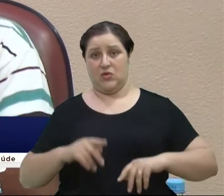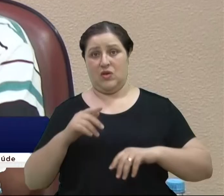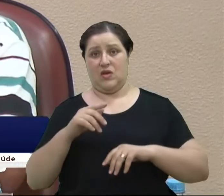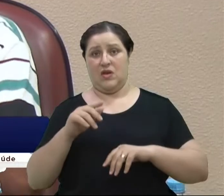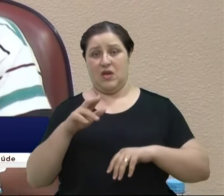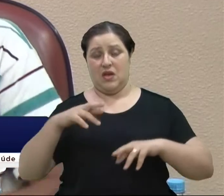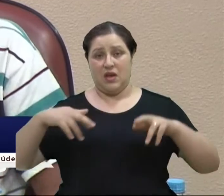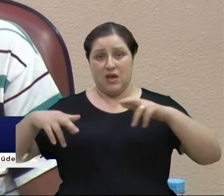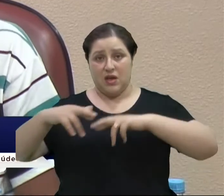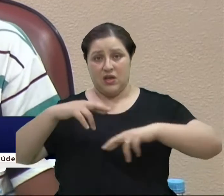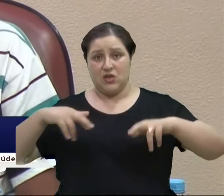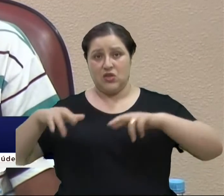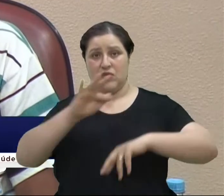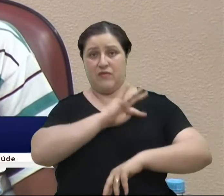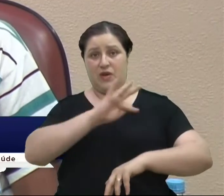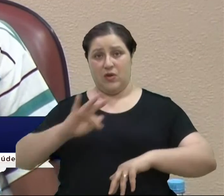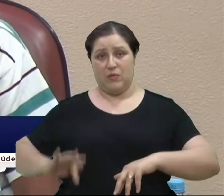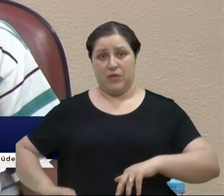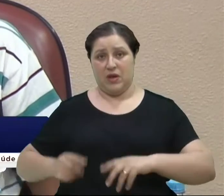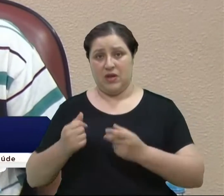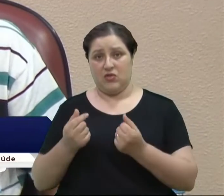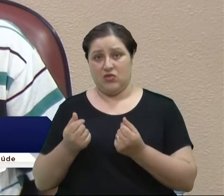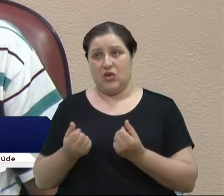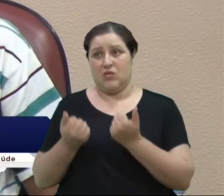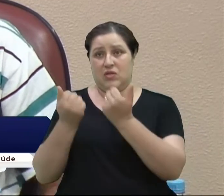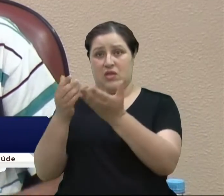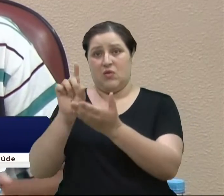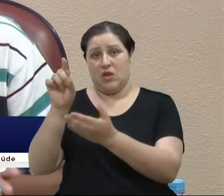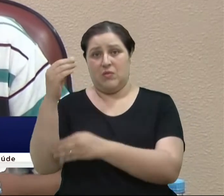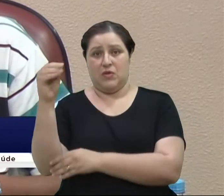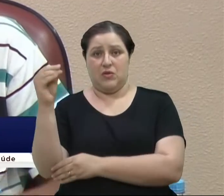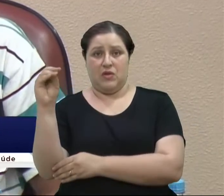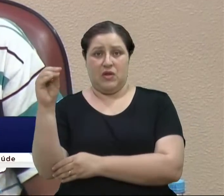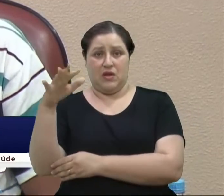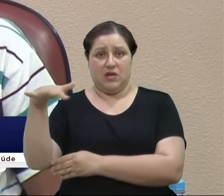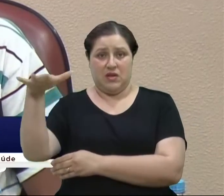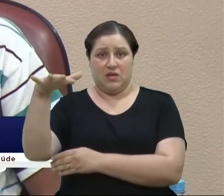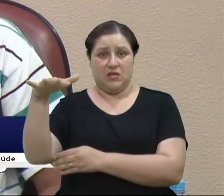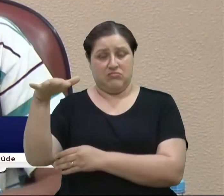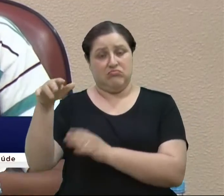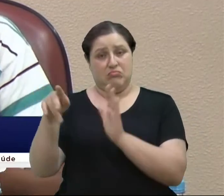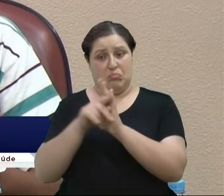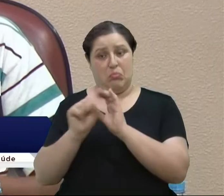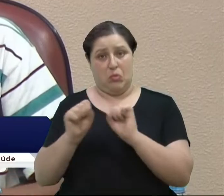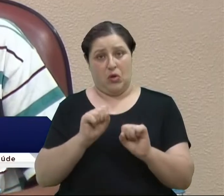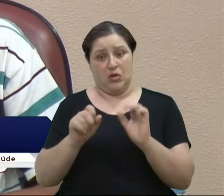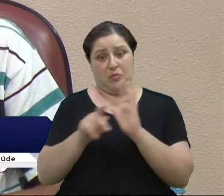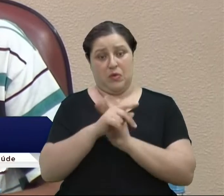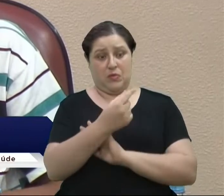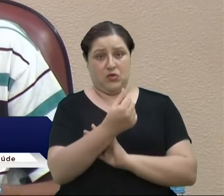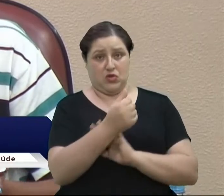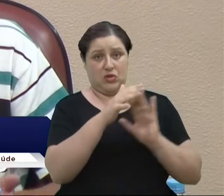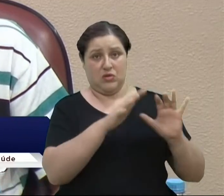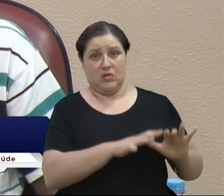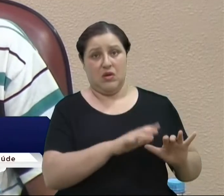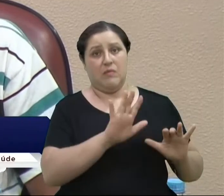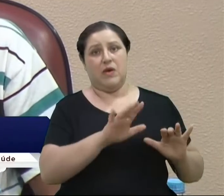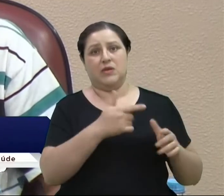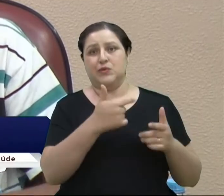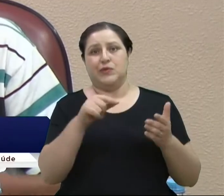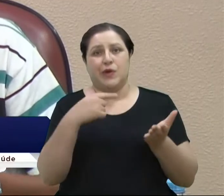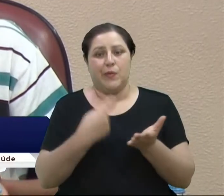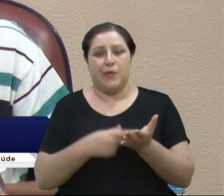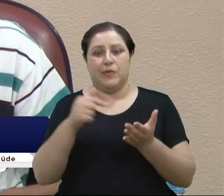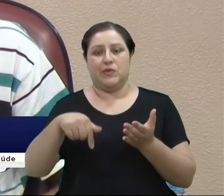que deu recurso para a região metropolitana. Isso pode acontecer? Pode, o recurso é dele, mas ele não tem, ao mesmo tempo, comprometimento com a região.